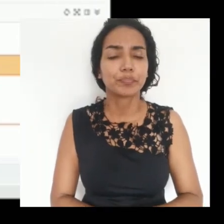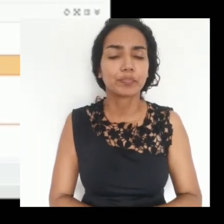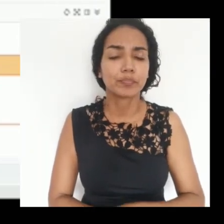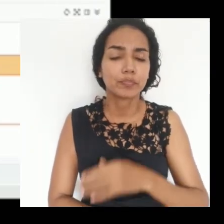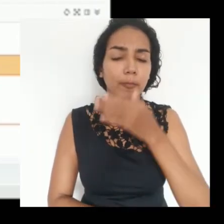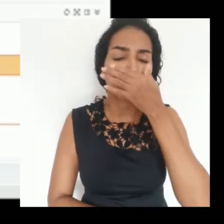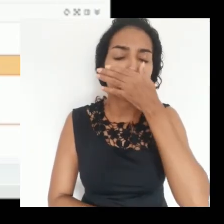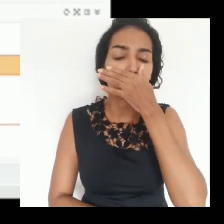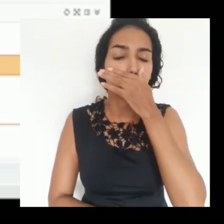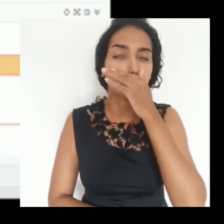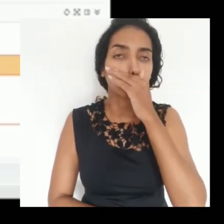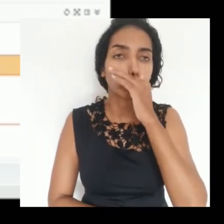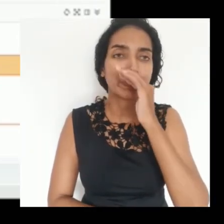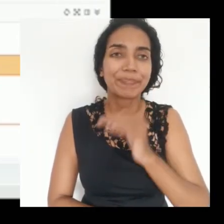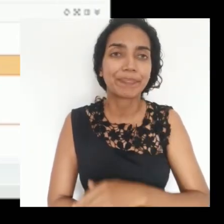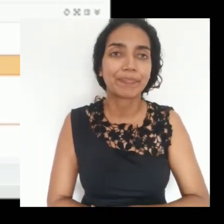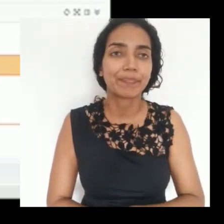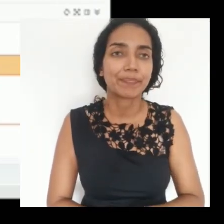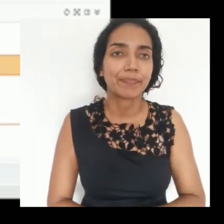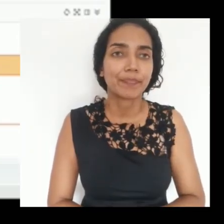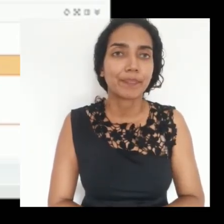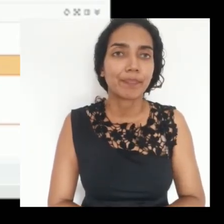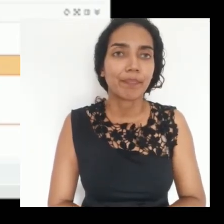recebendo aqui um departamento.